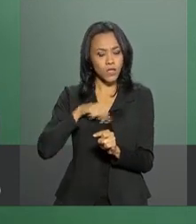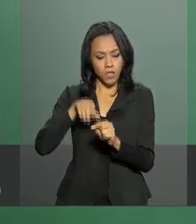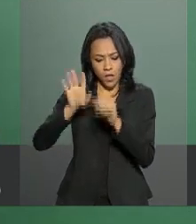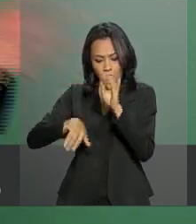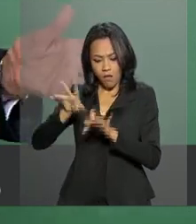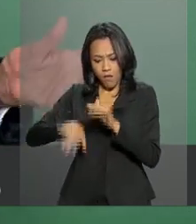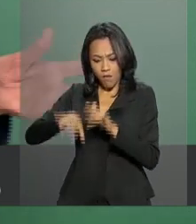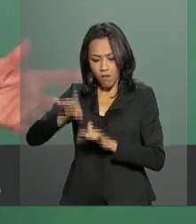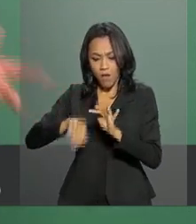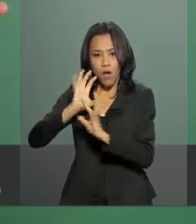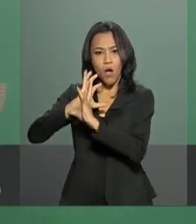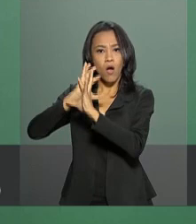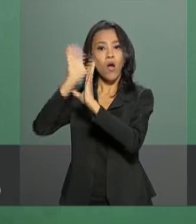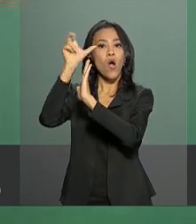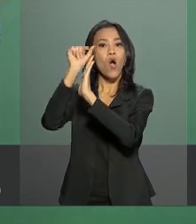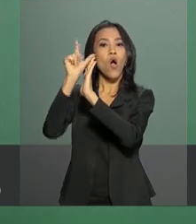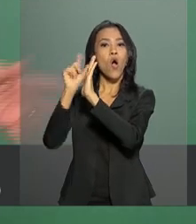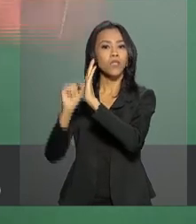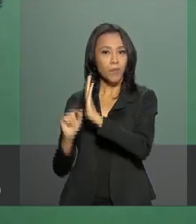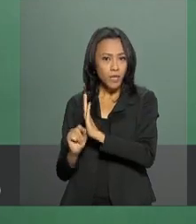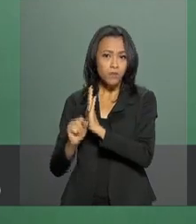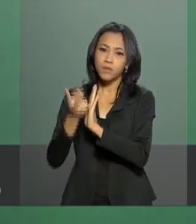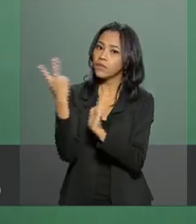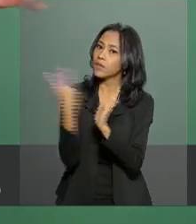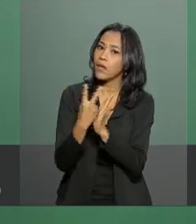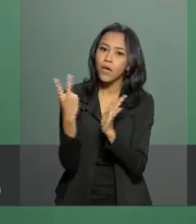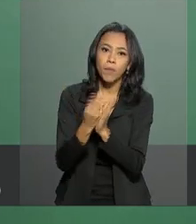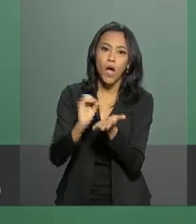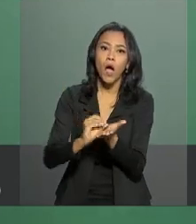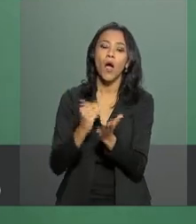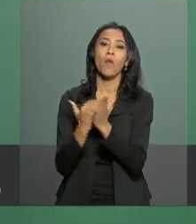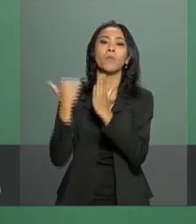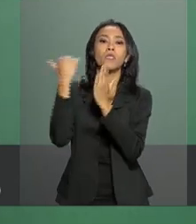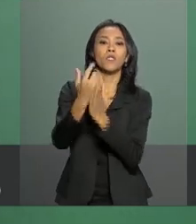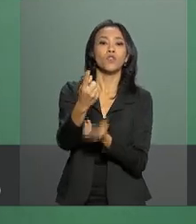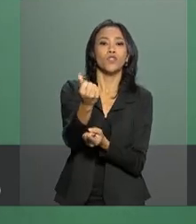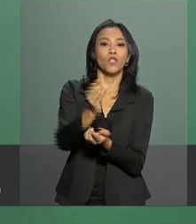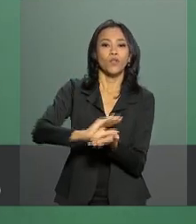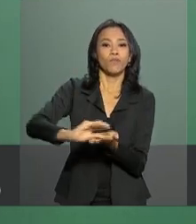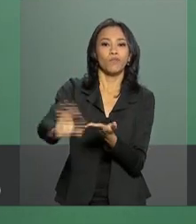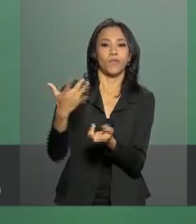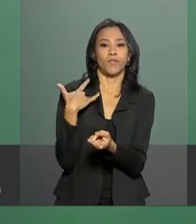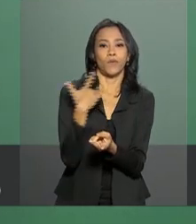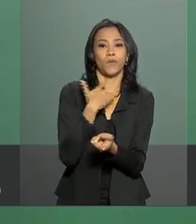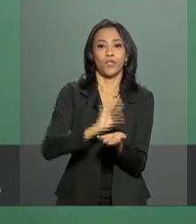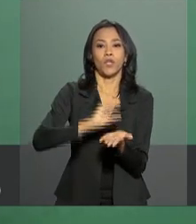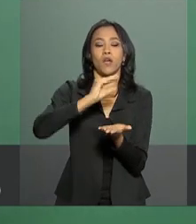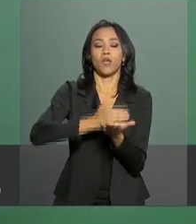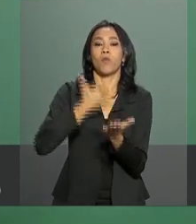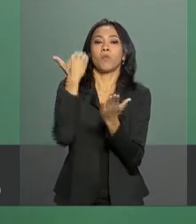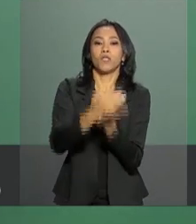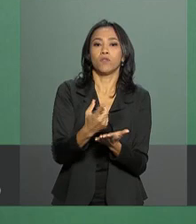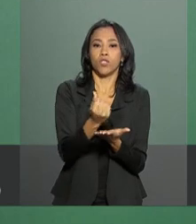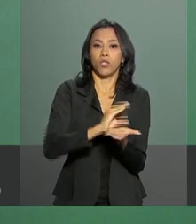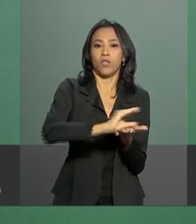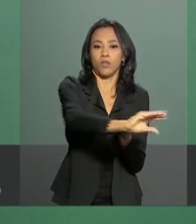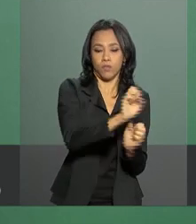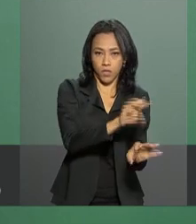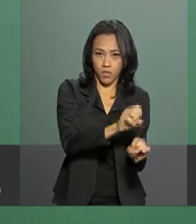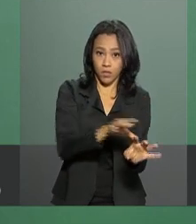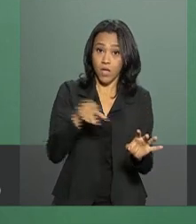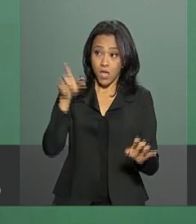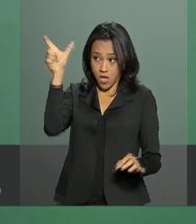nós sempre comentamos as verbas para educação e para a saúde ainda agora vejam ricardo dizer que é o país que mais investe